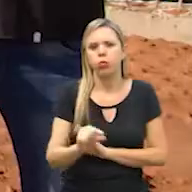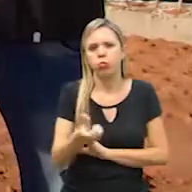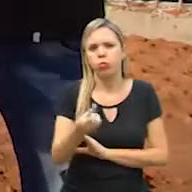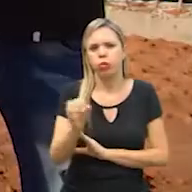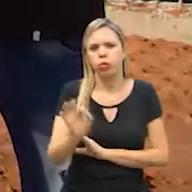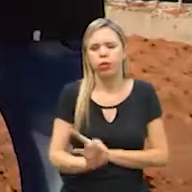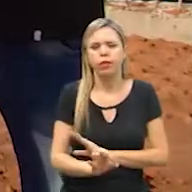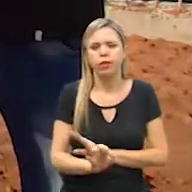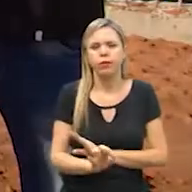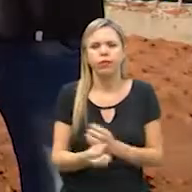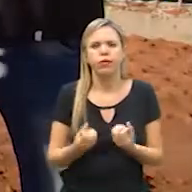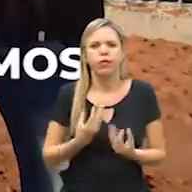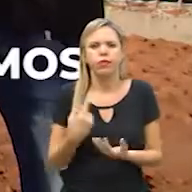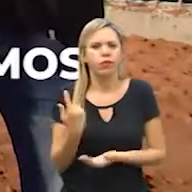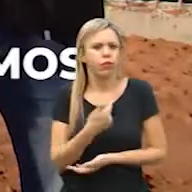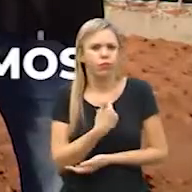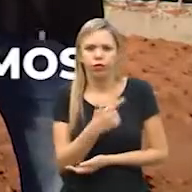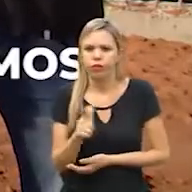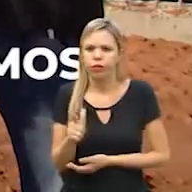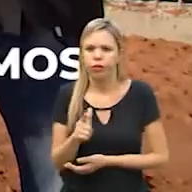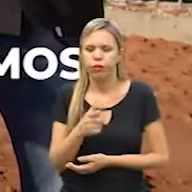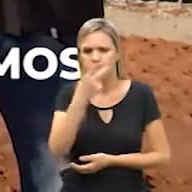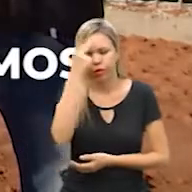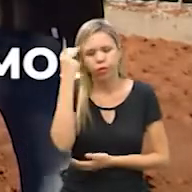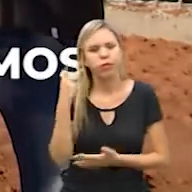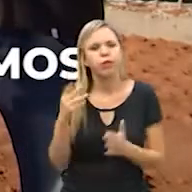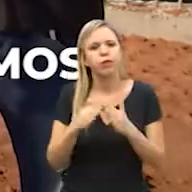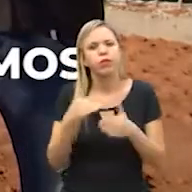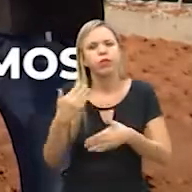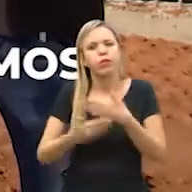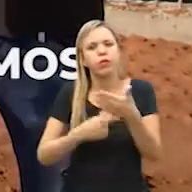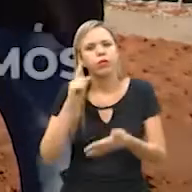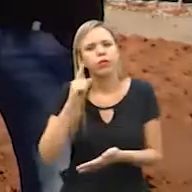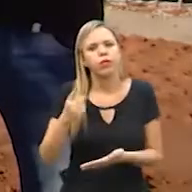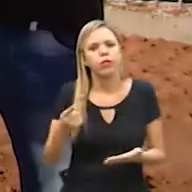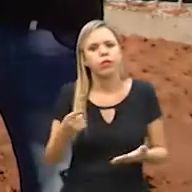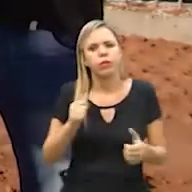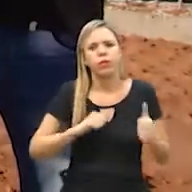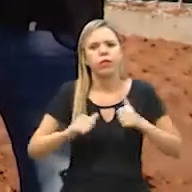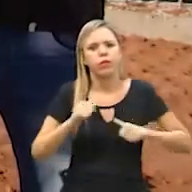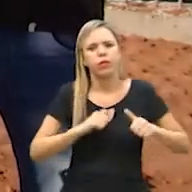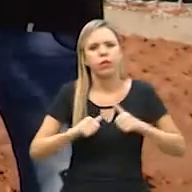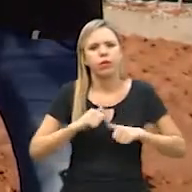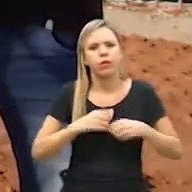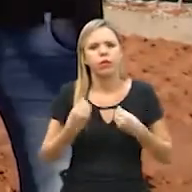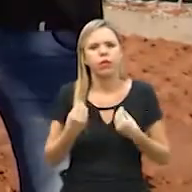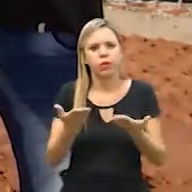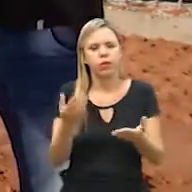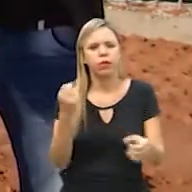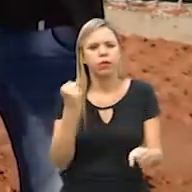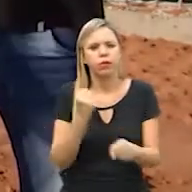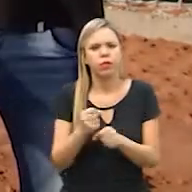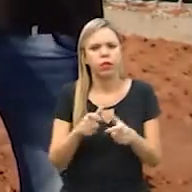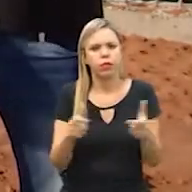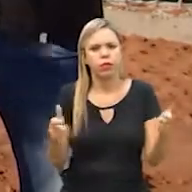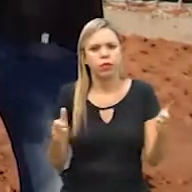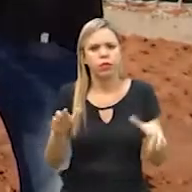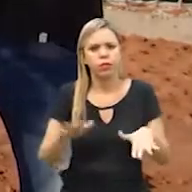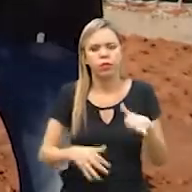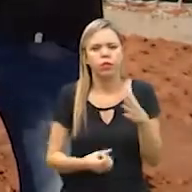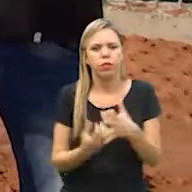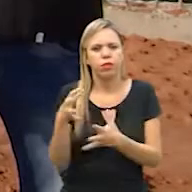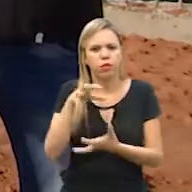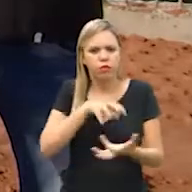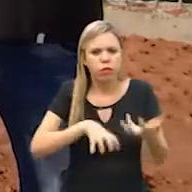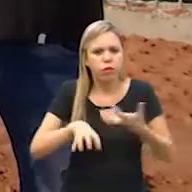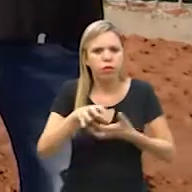60%. Informações que às vezes nós não temos, quem tem é a população do dia a dia. Nesse anseio de entregar uma obra desse tamanho, às vezes